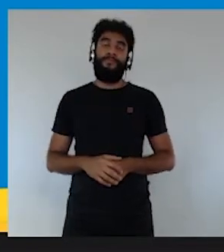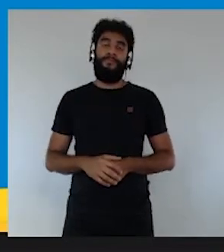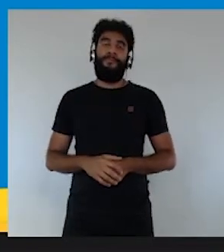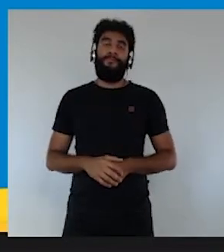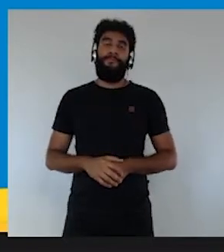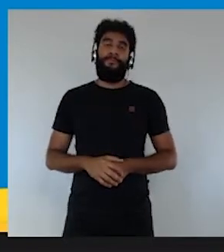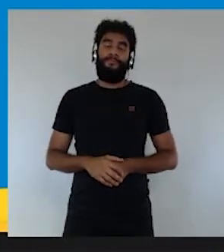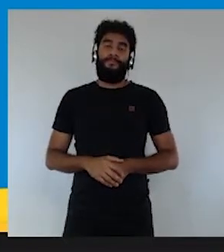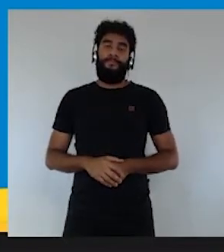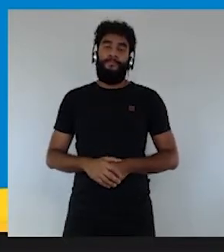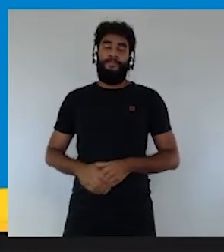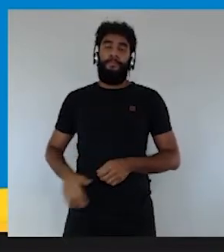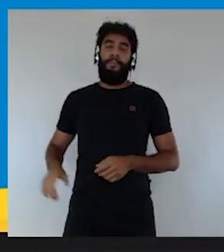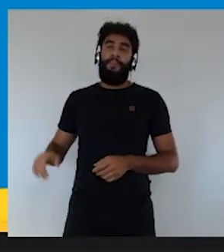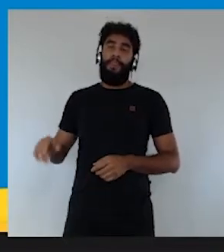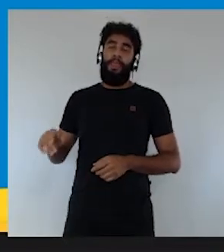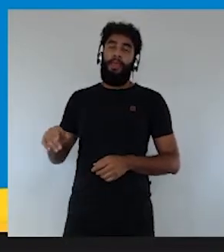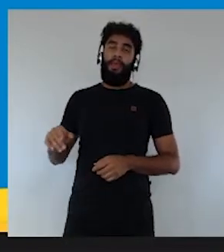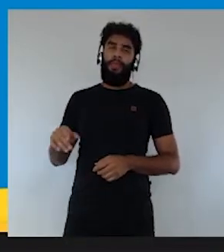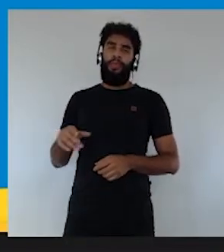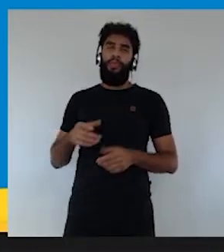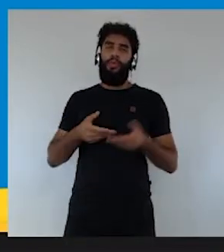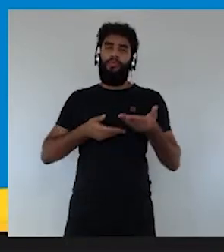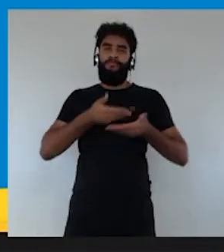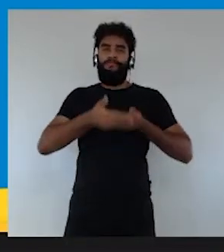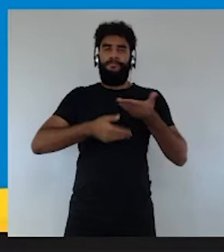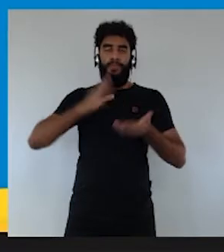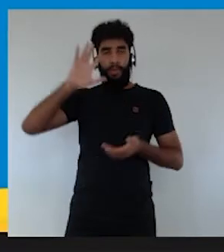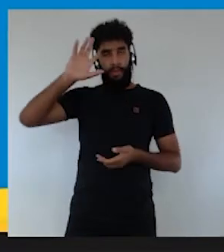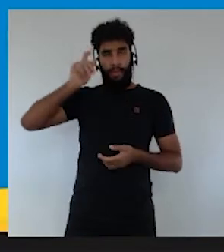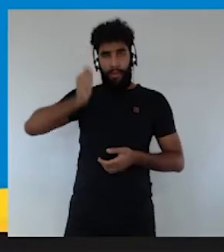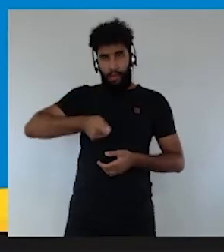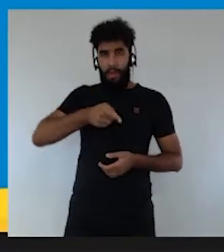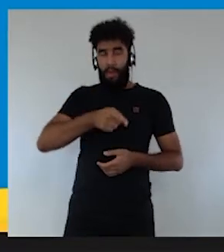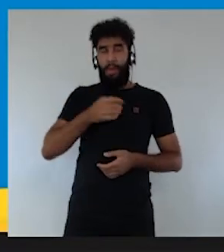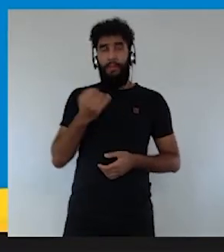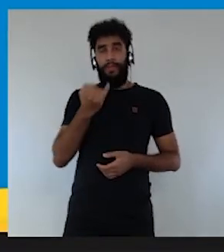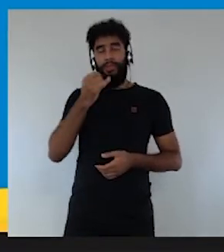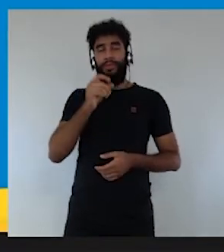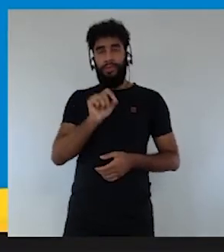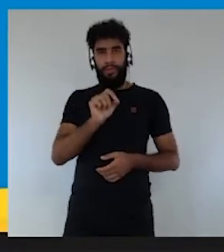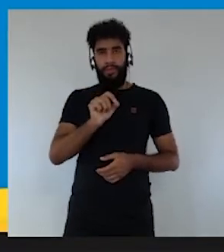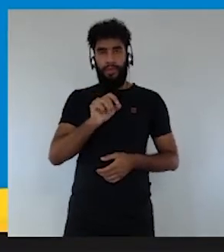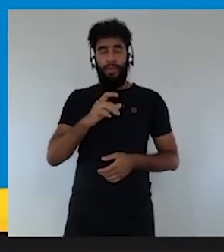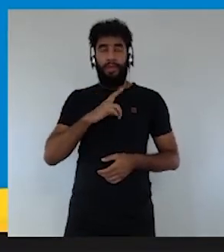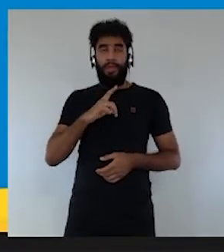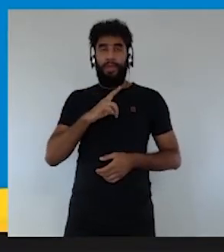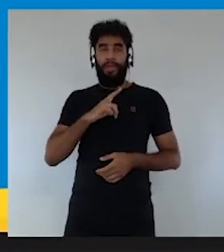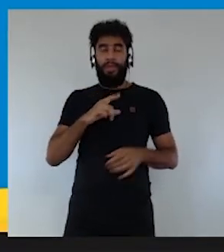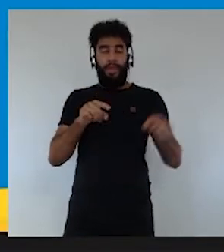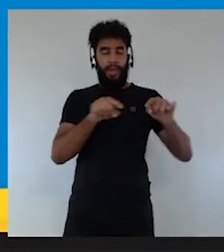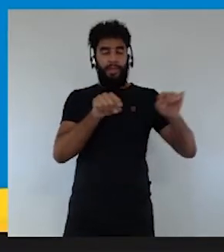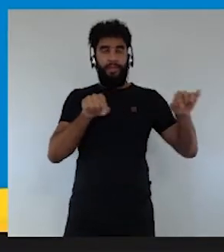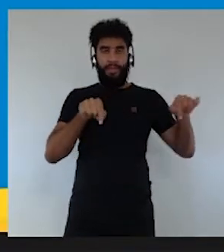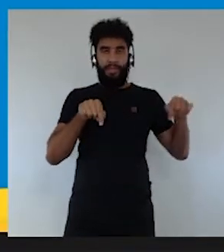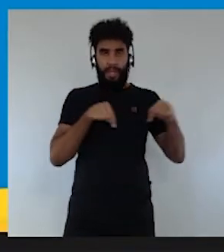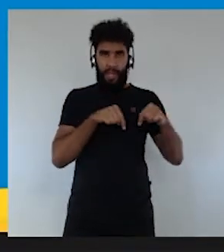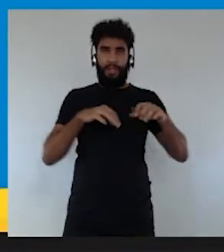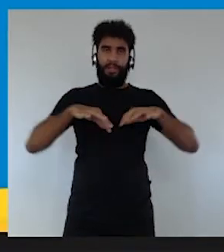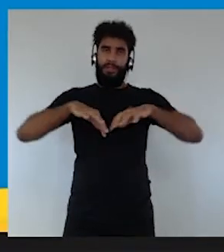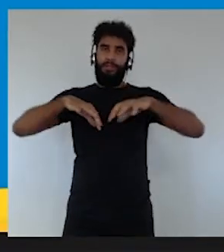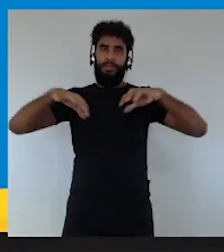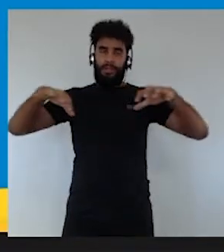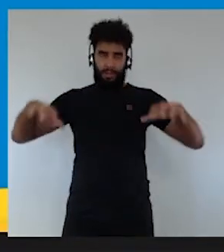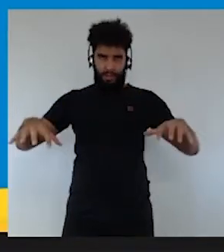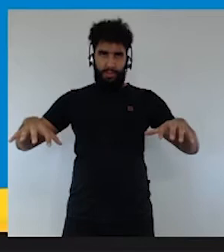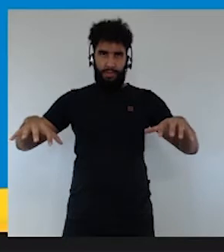Nas arbitragens, uma outra sugestão, essa sugestão é importantíssima, é que você ter salas segregadas,